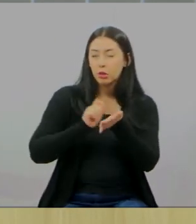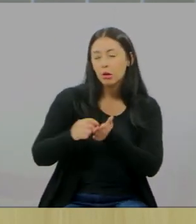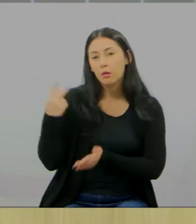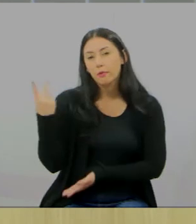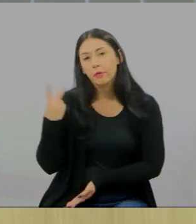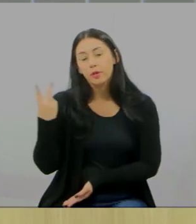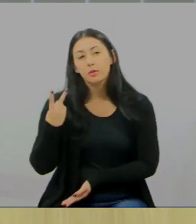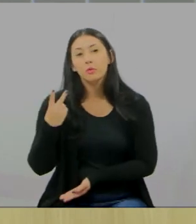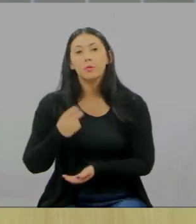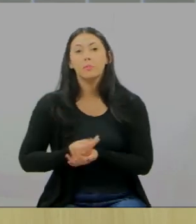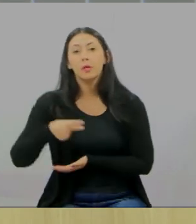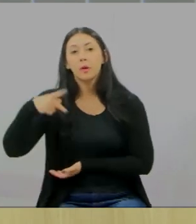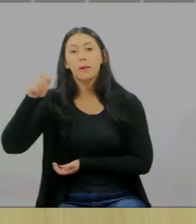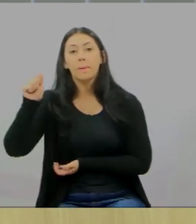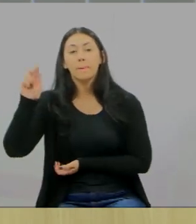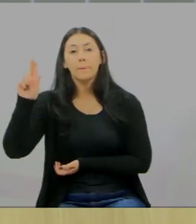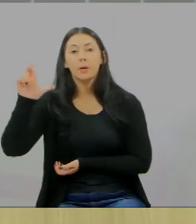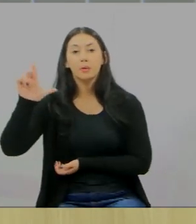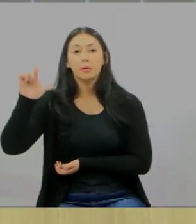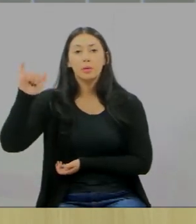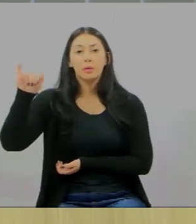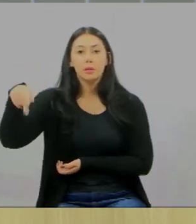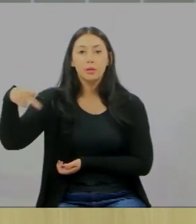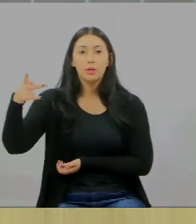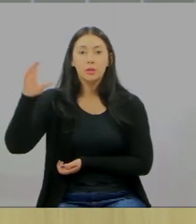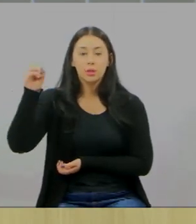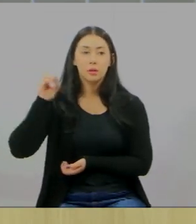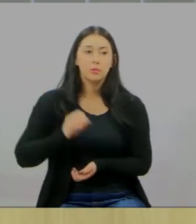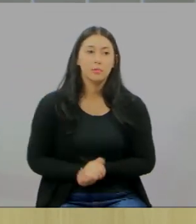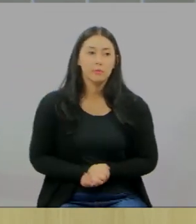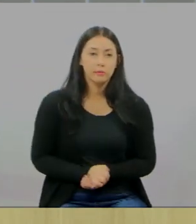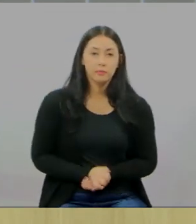pelo vereador Paulinho do Esporte.